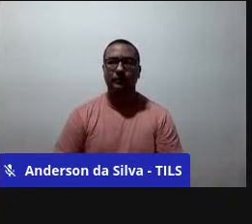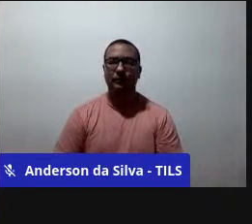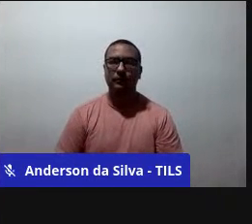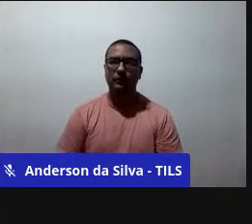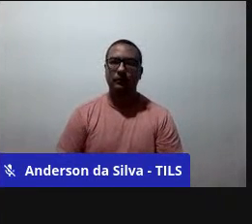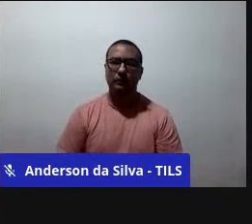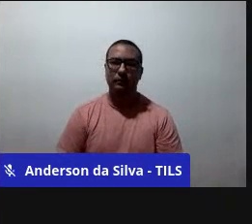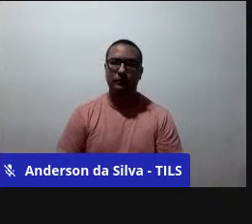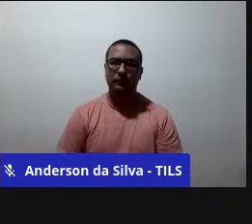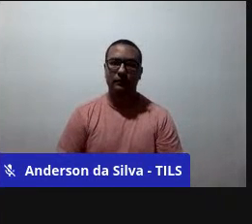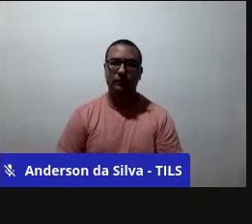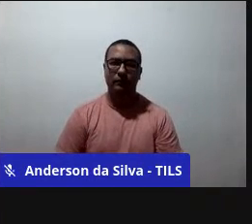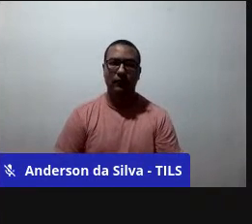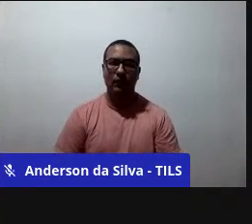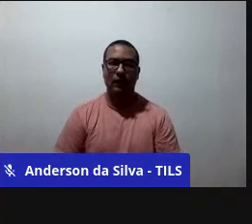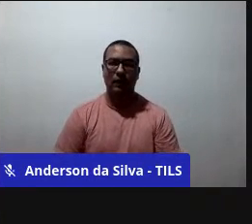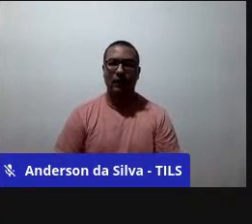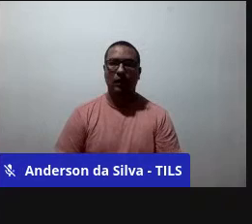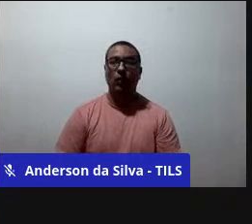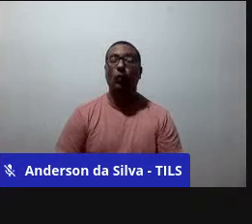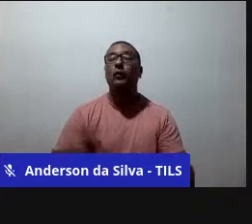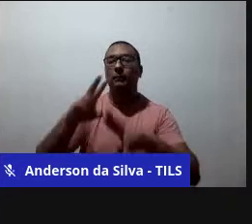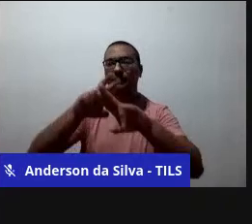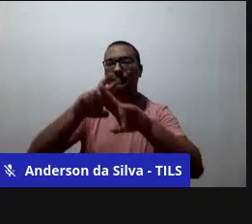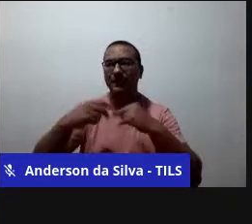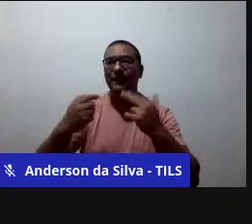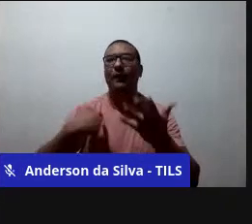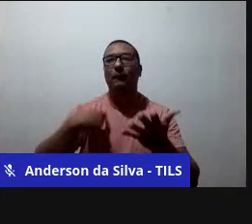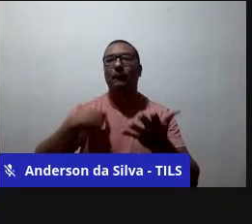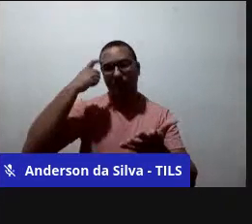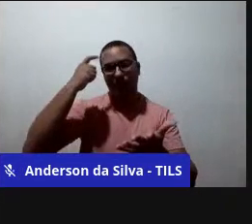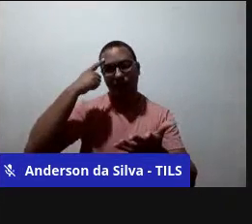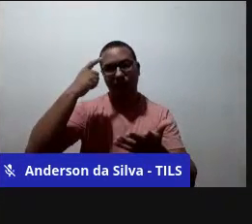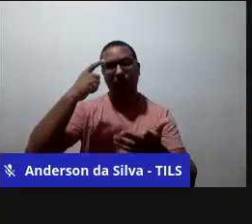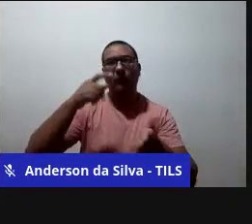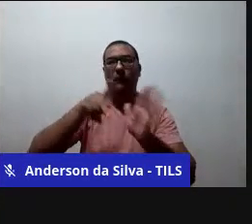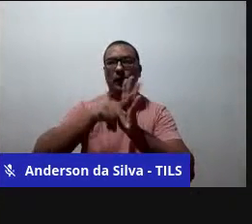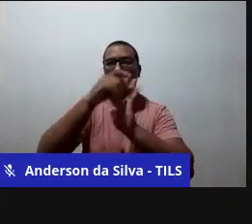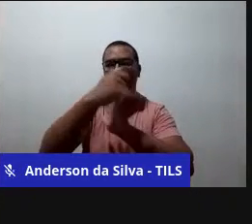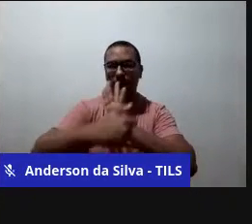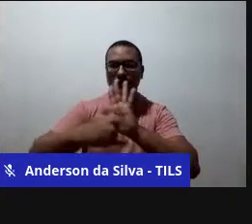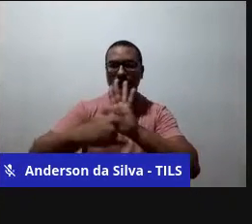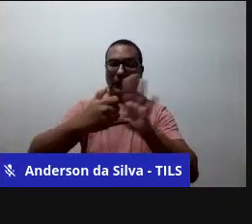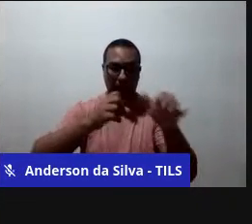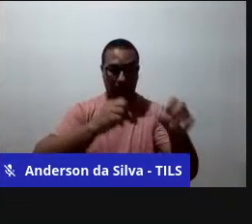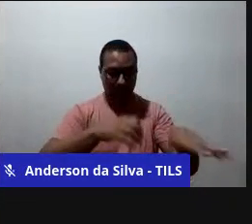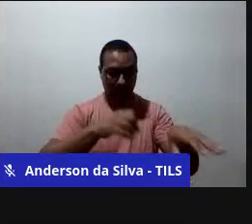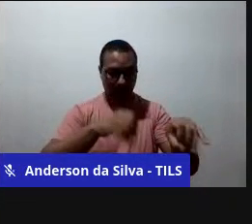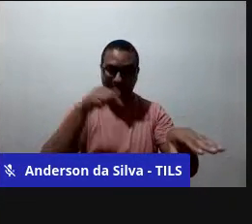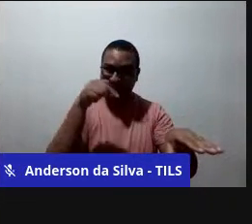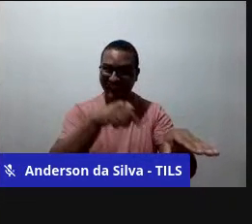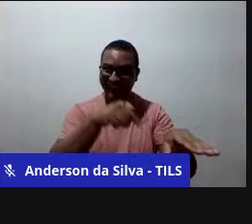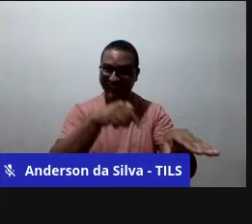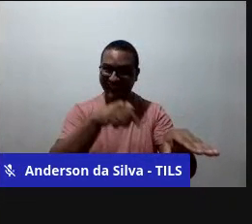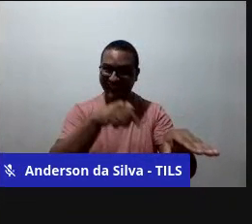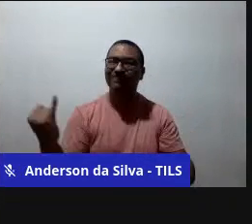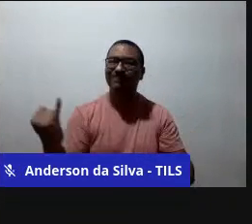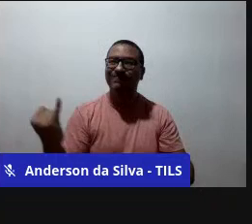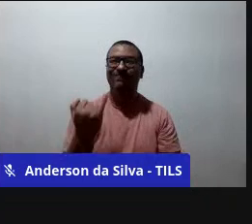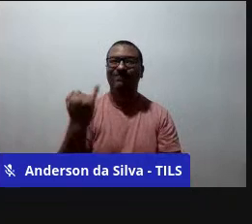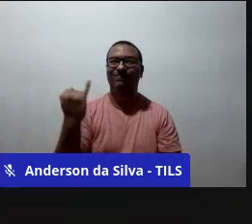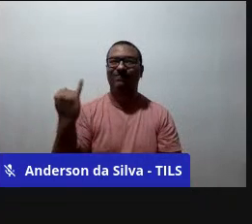Então, por isso que eu vejo com o projeto de educação como pilar, né, do início das